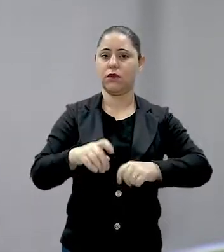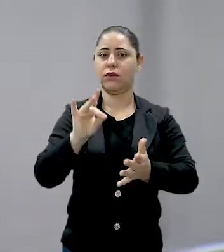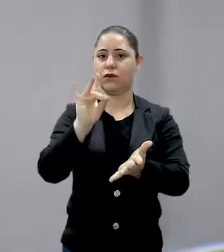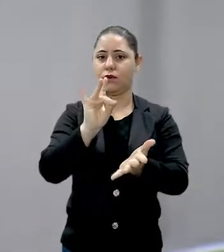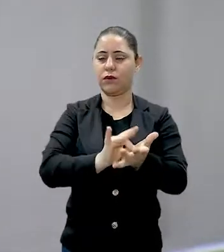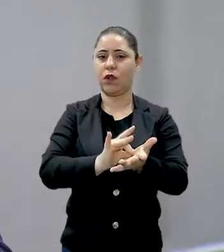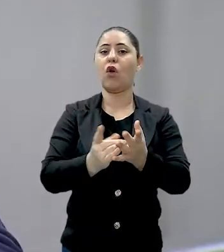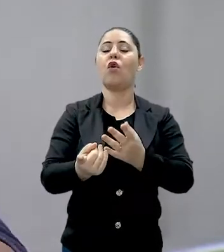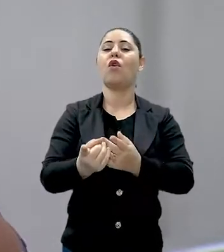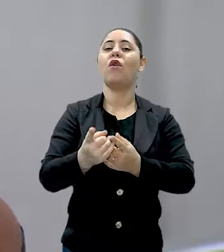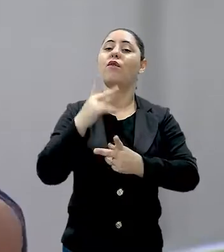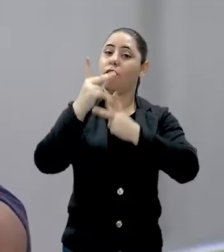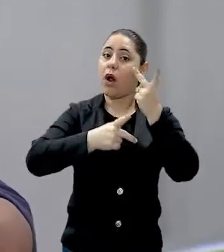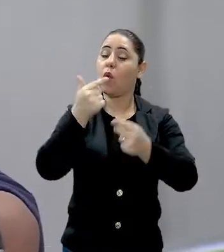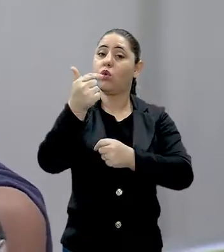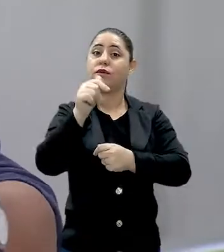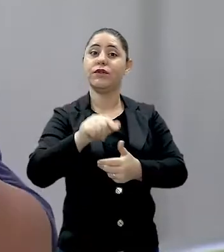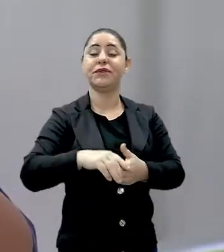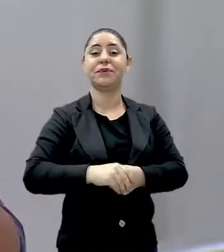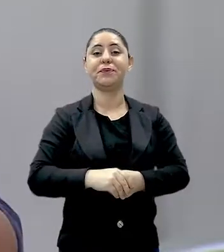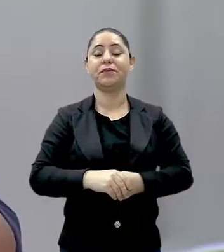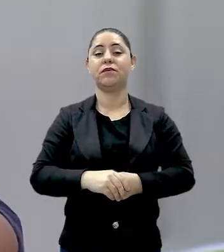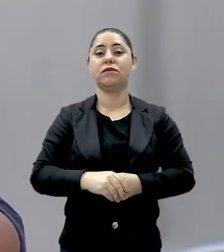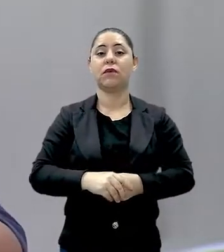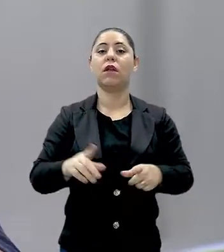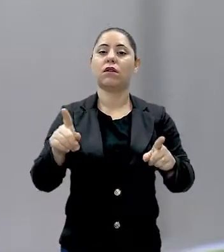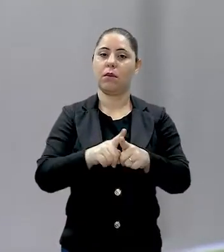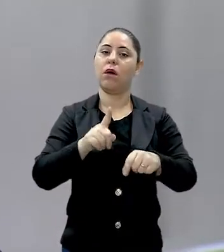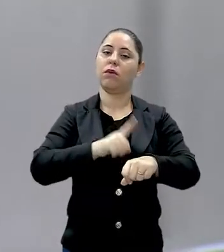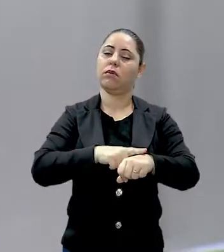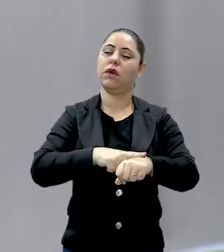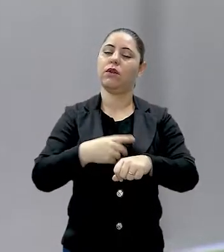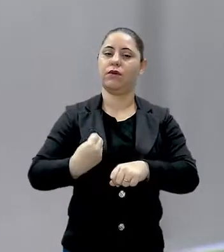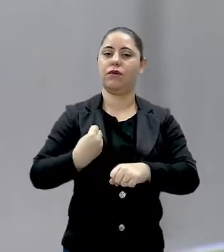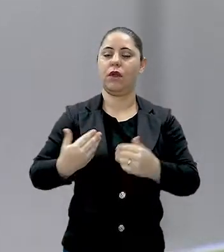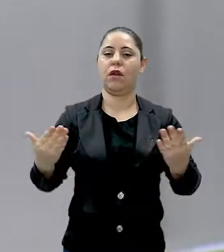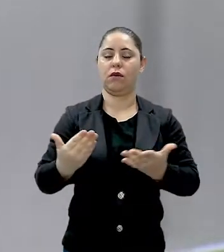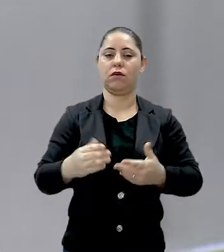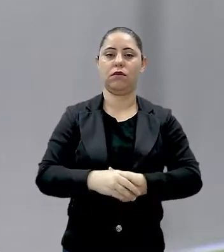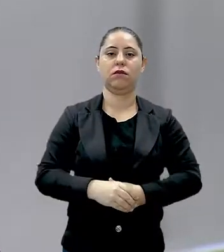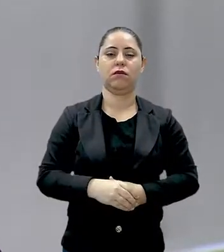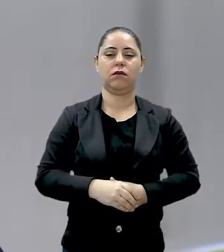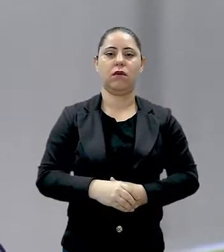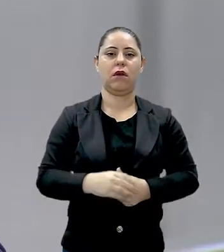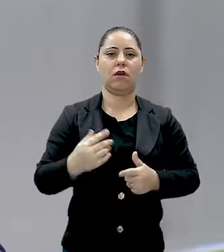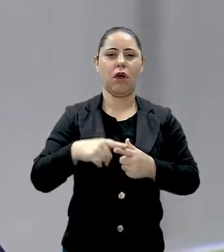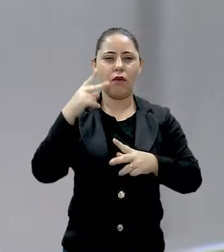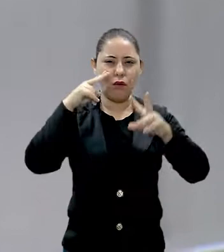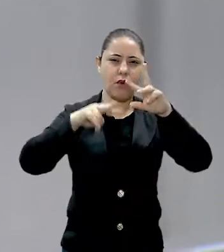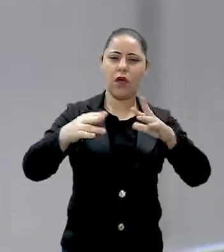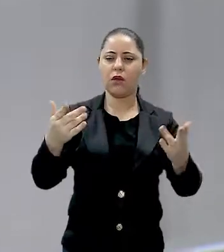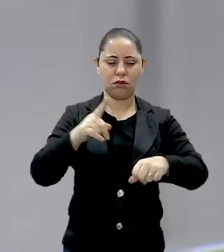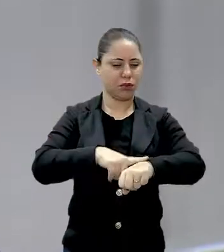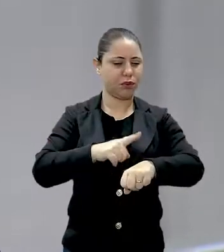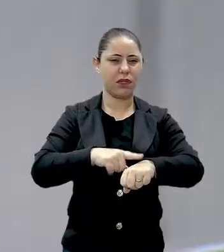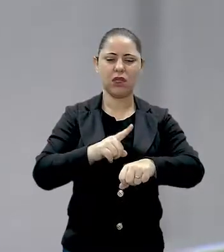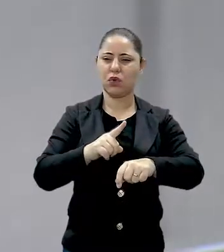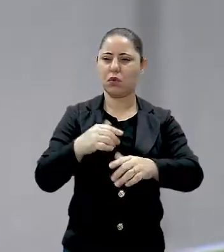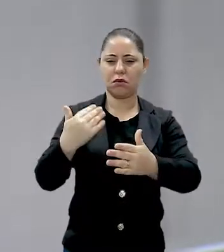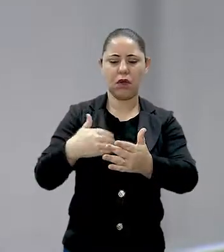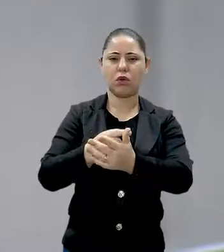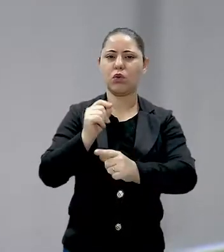necessidade, até, volto a falar, até pelo momento atual que nós estamos vivendo. Né? Você está vendo aí a